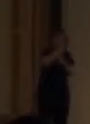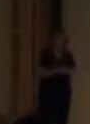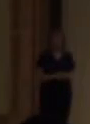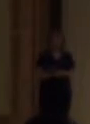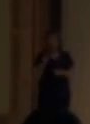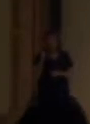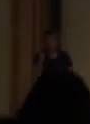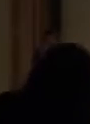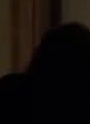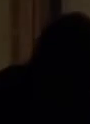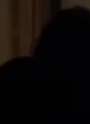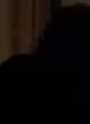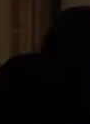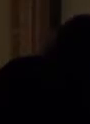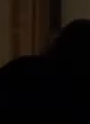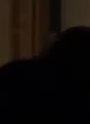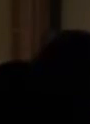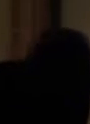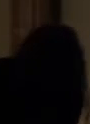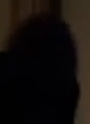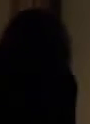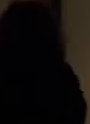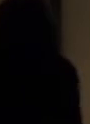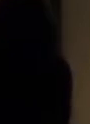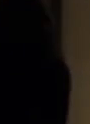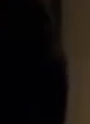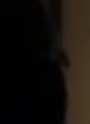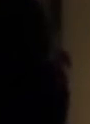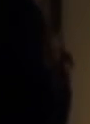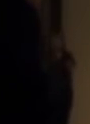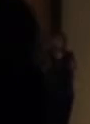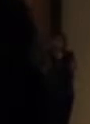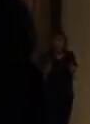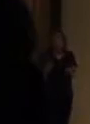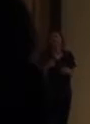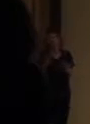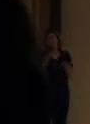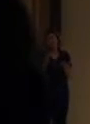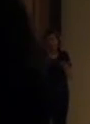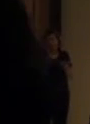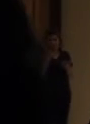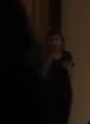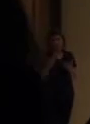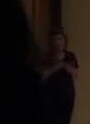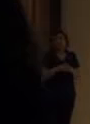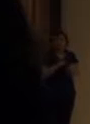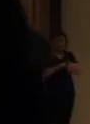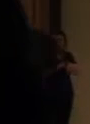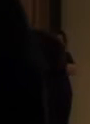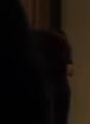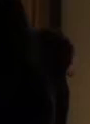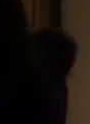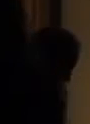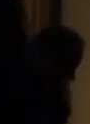Afinal, o que aconteceu não foi bem isso. Aqui há tempos, estando eu em Angola e questionando